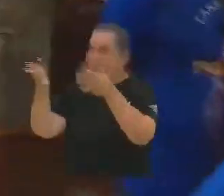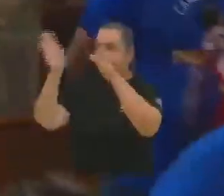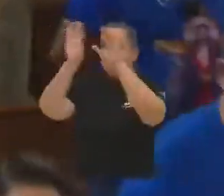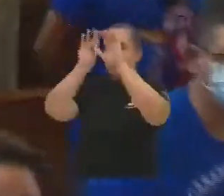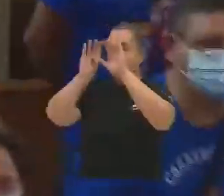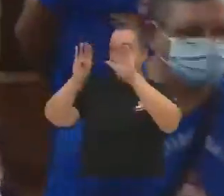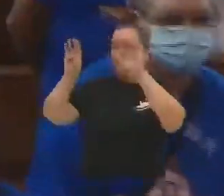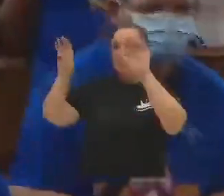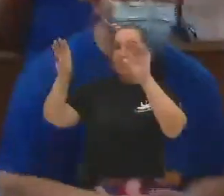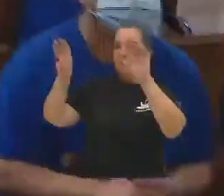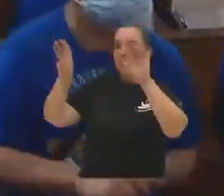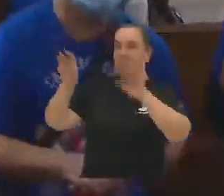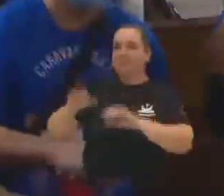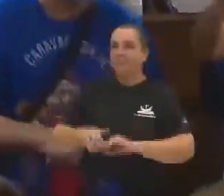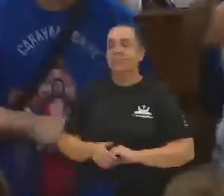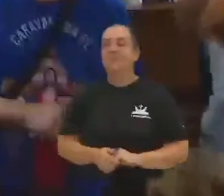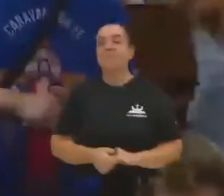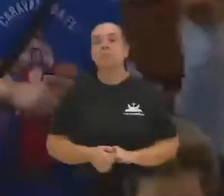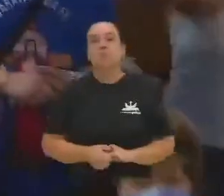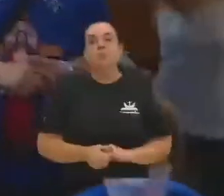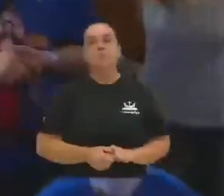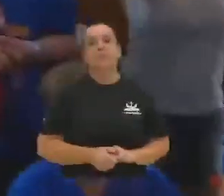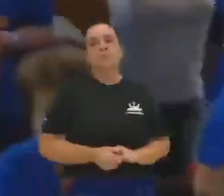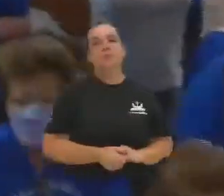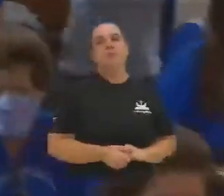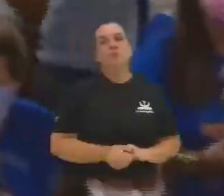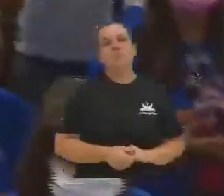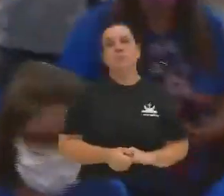hosana nas alturas.